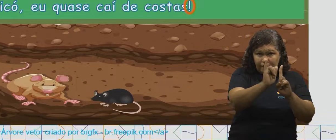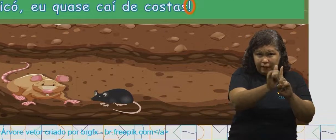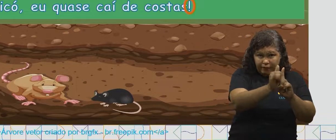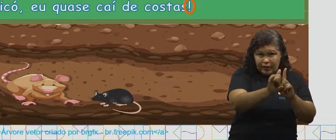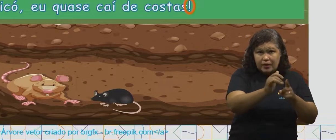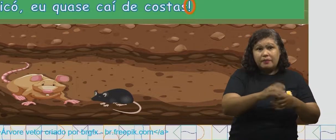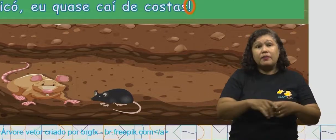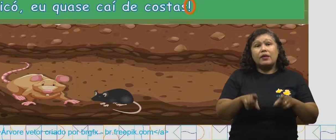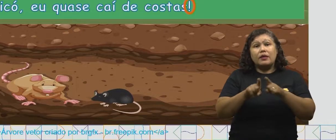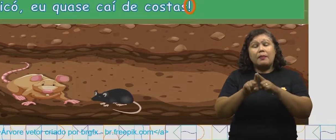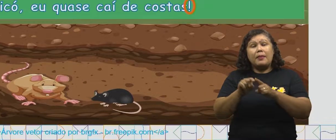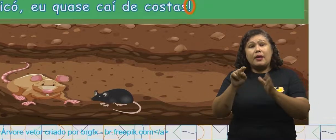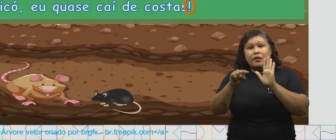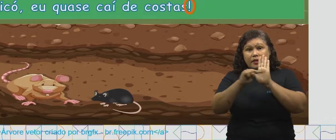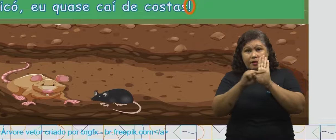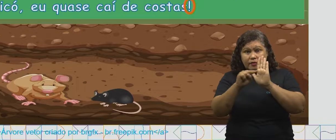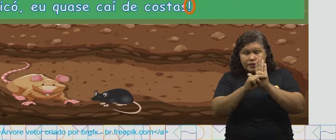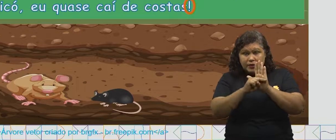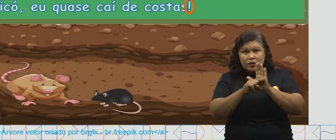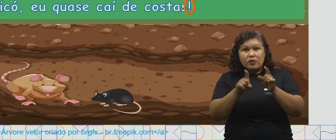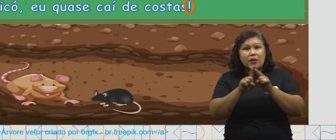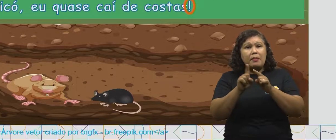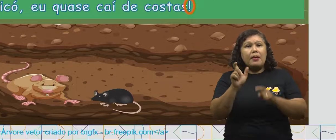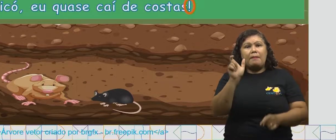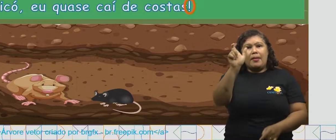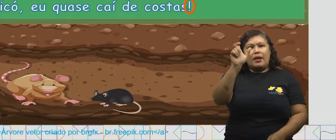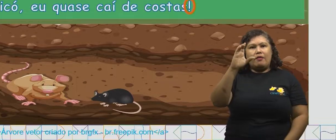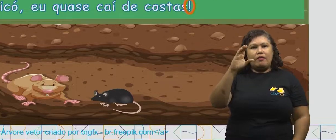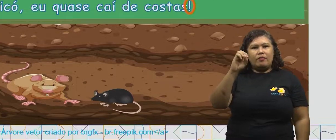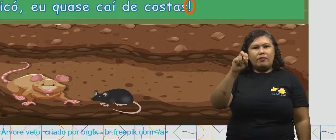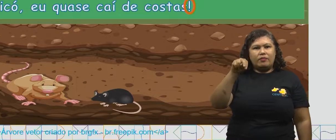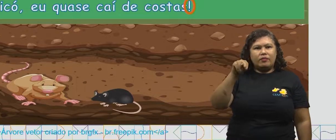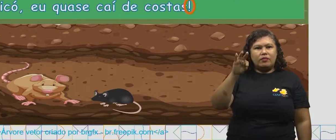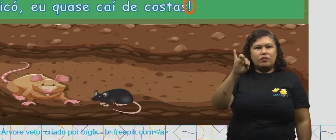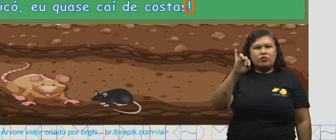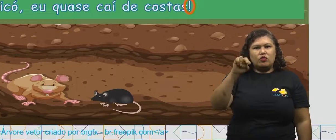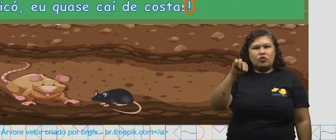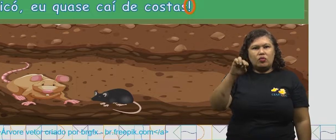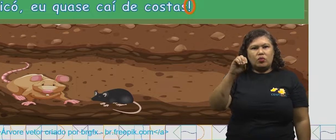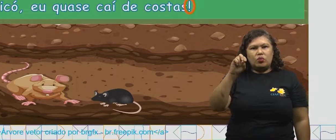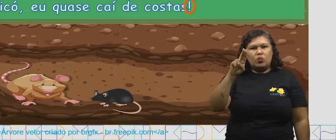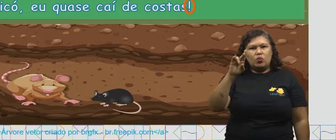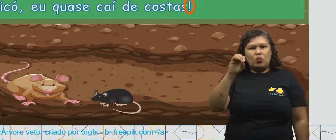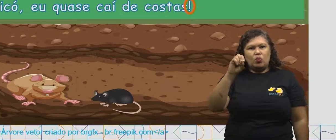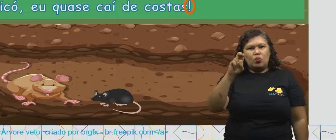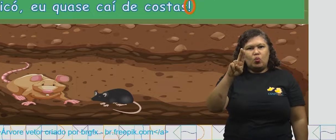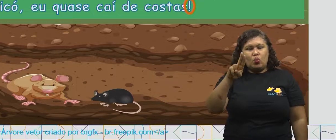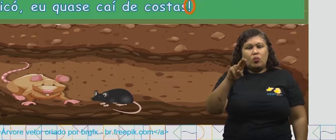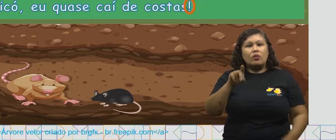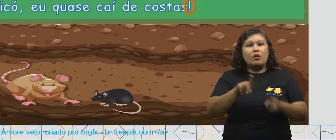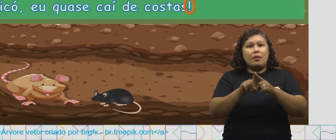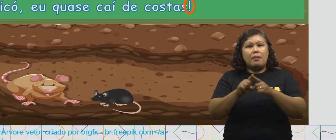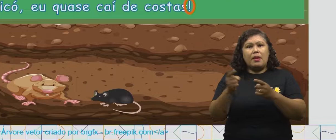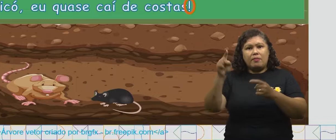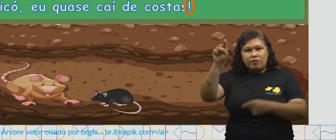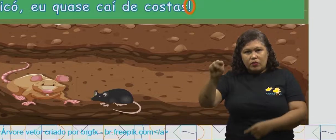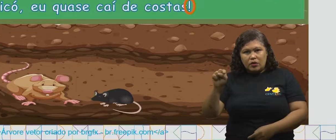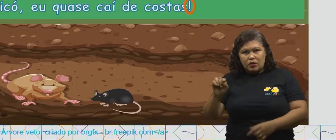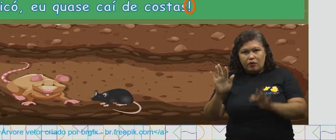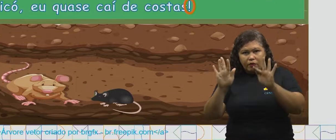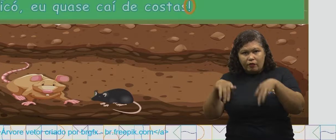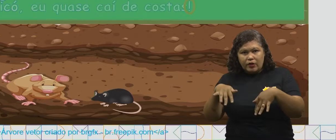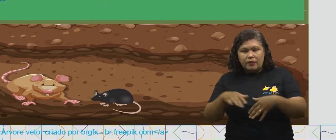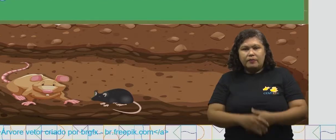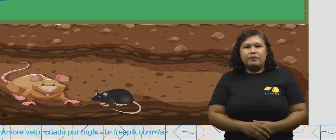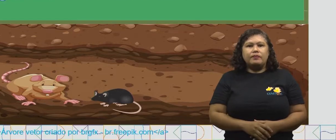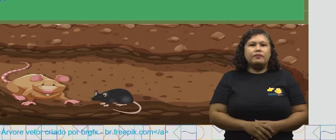da fala, a palavra continuou e o ponto de exclamação no final. Vamos avançar na contação da